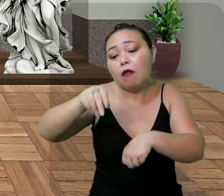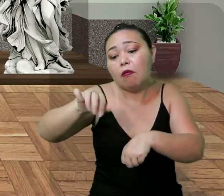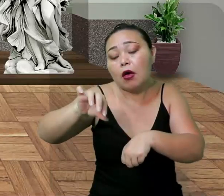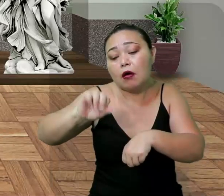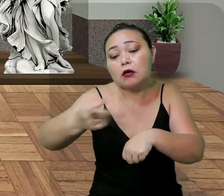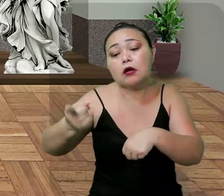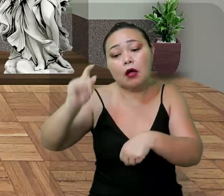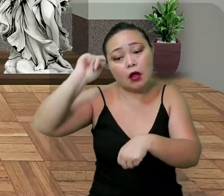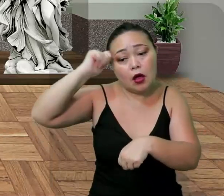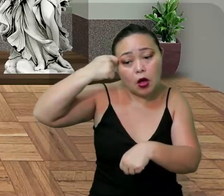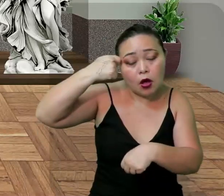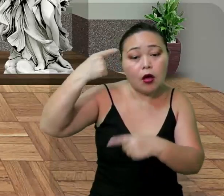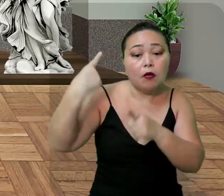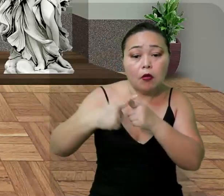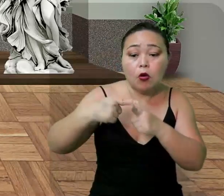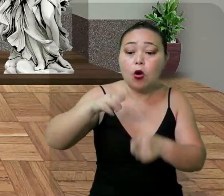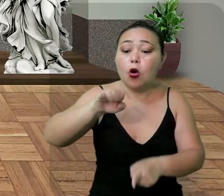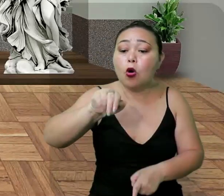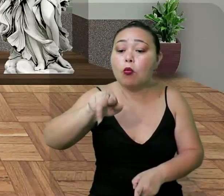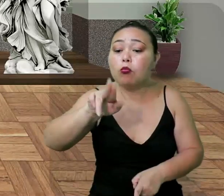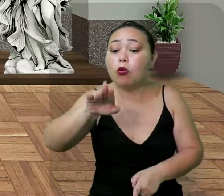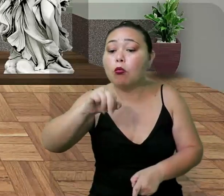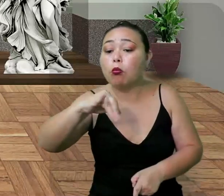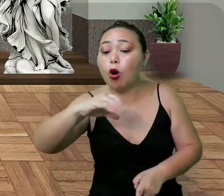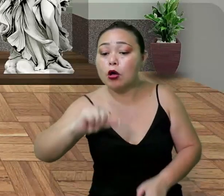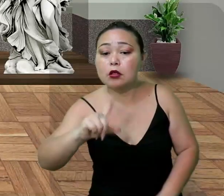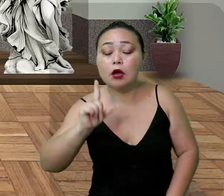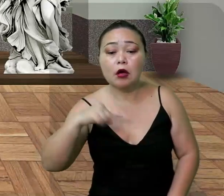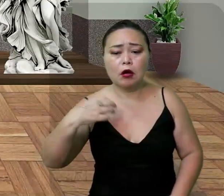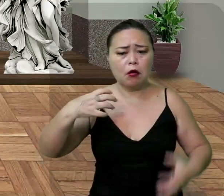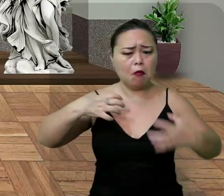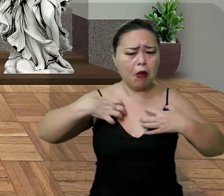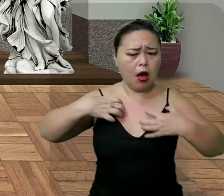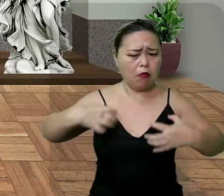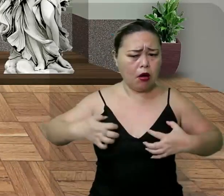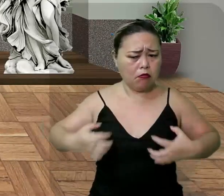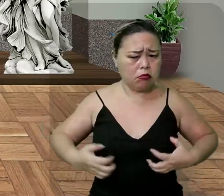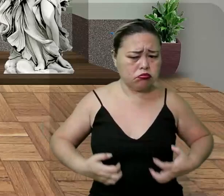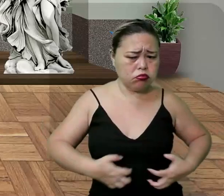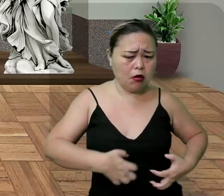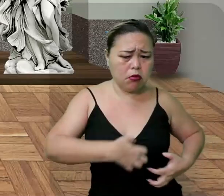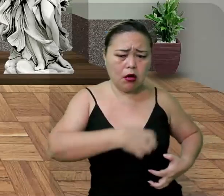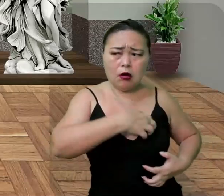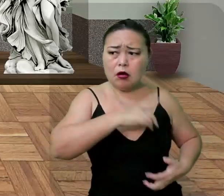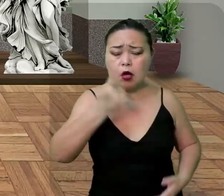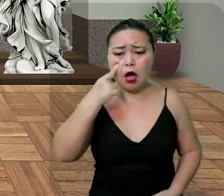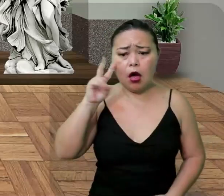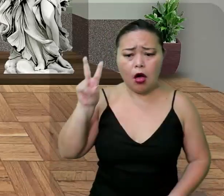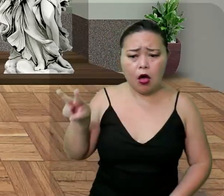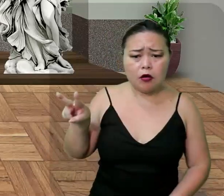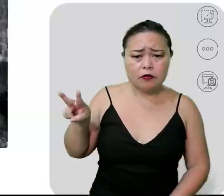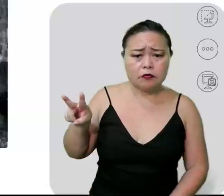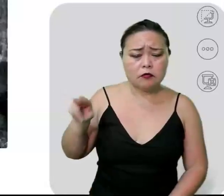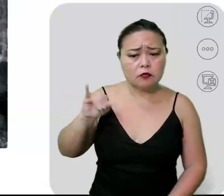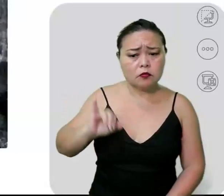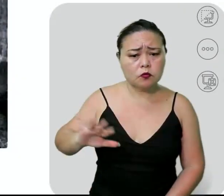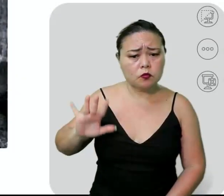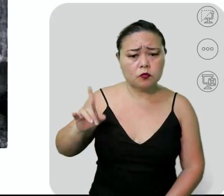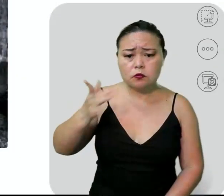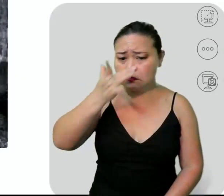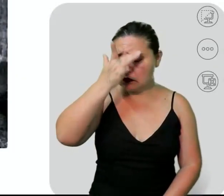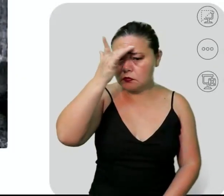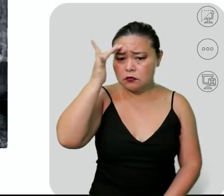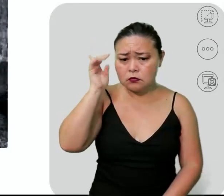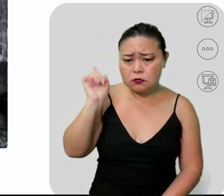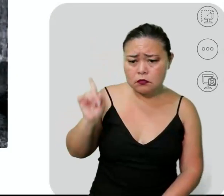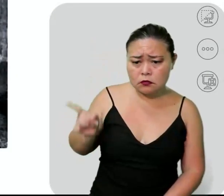ou peste bubônica. Bubônica devido aos bulbos. Isso por todo o corpo. Observe na imagem das pessoas